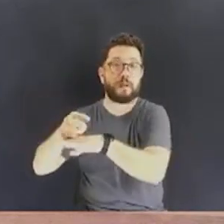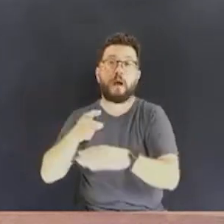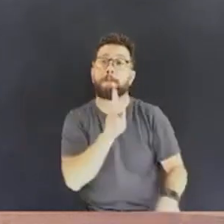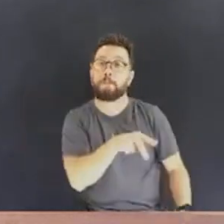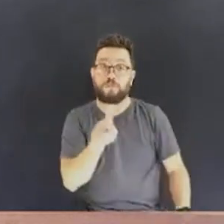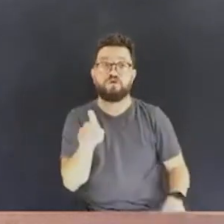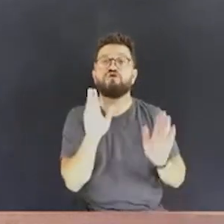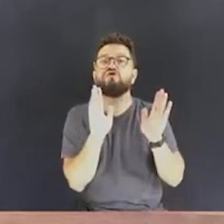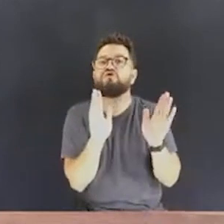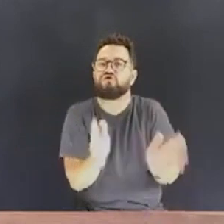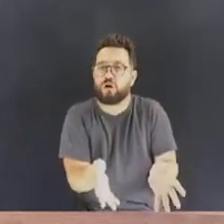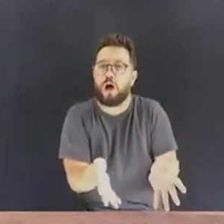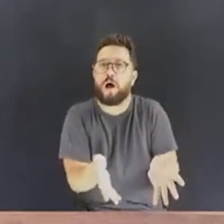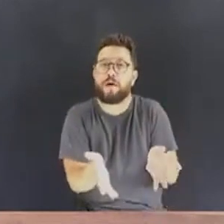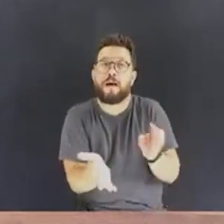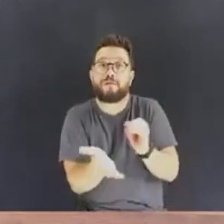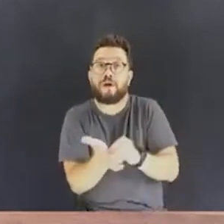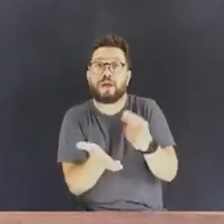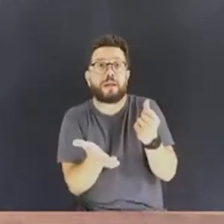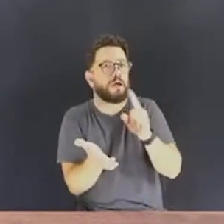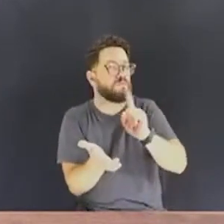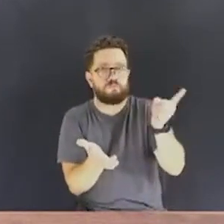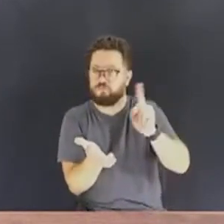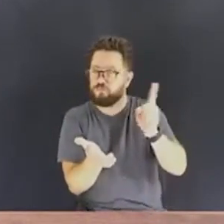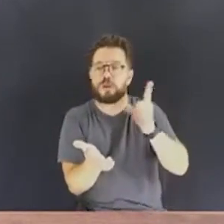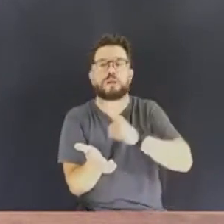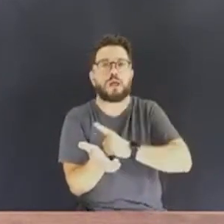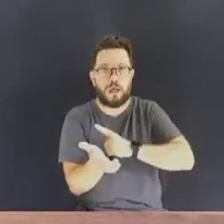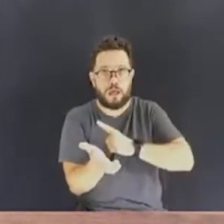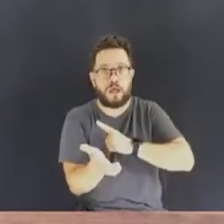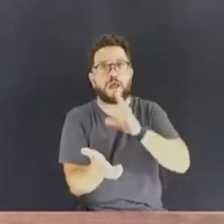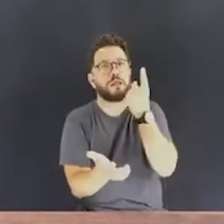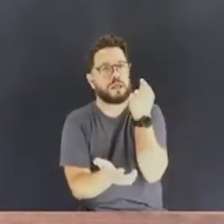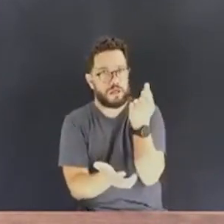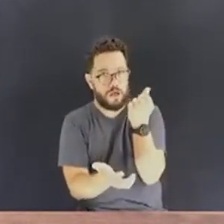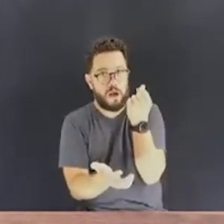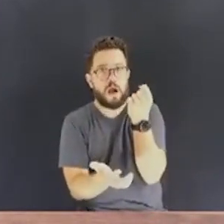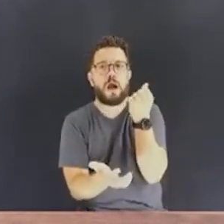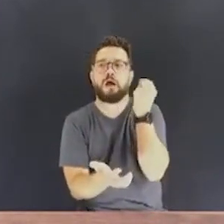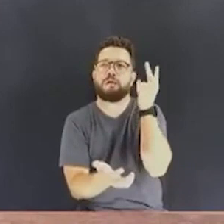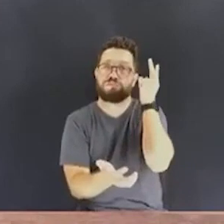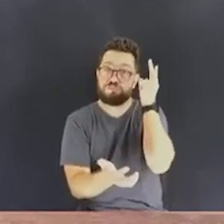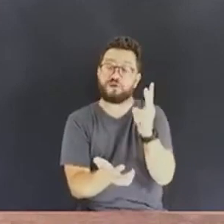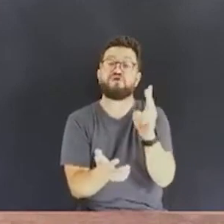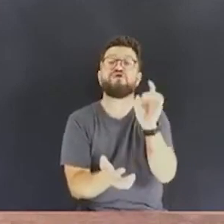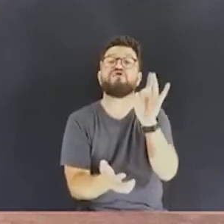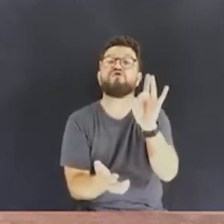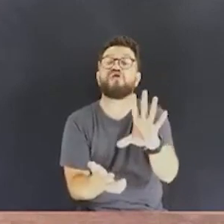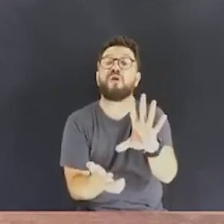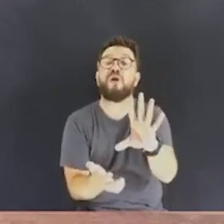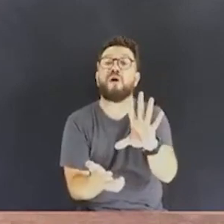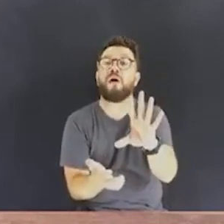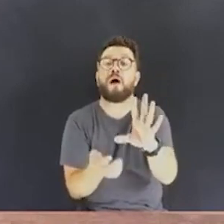não falta o dinheiro para isso, existe sim uma demanda, um tempo burocrático para essa contratação, eles